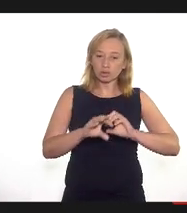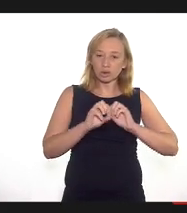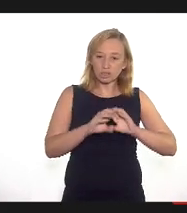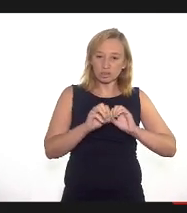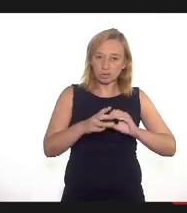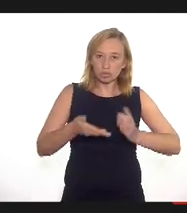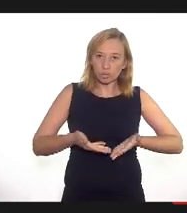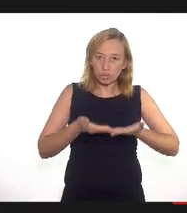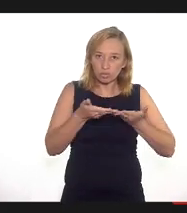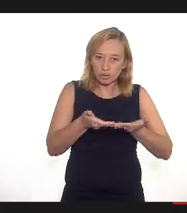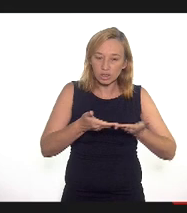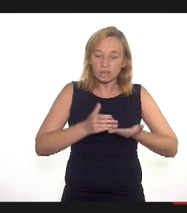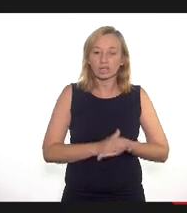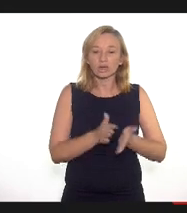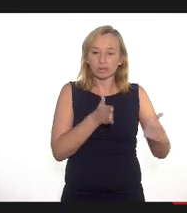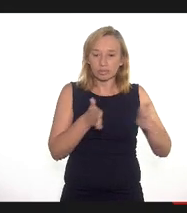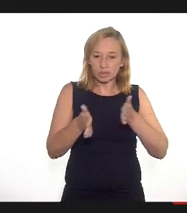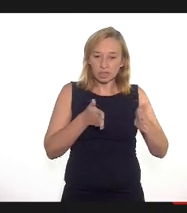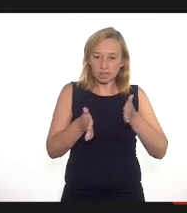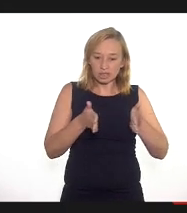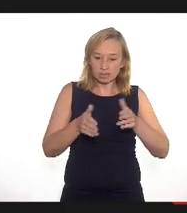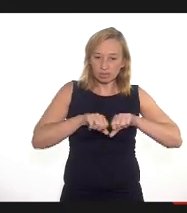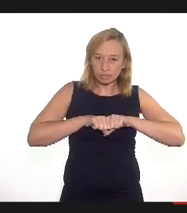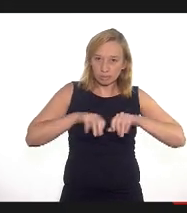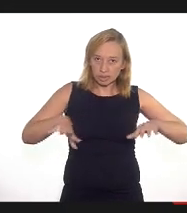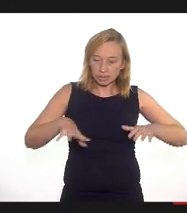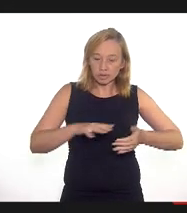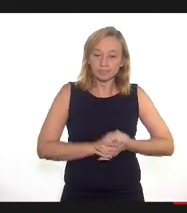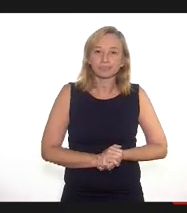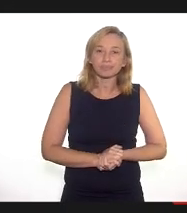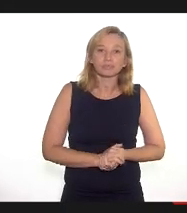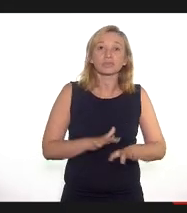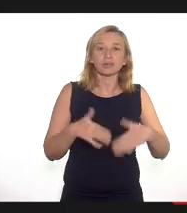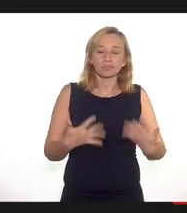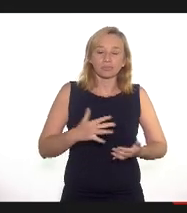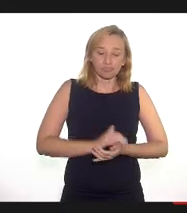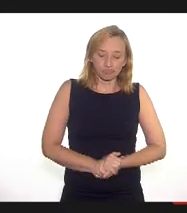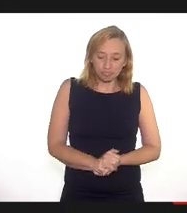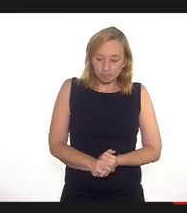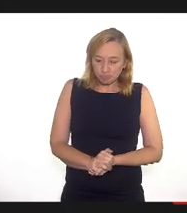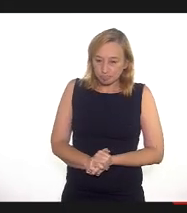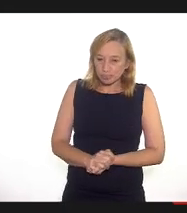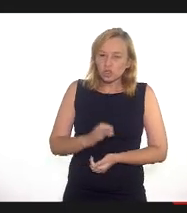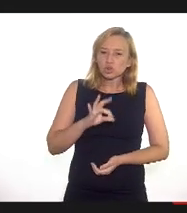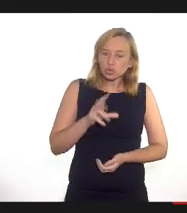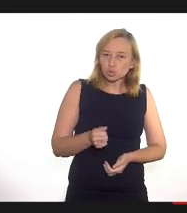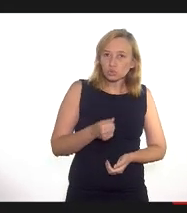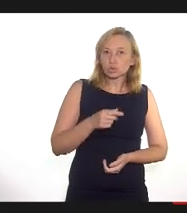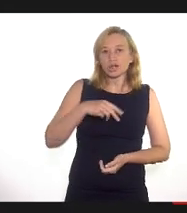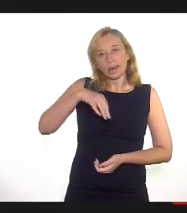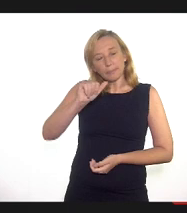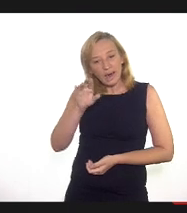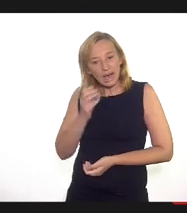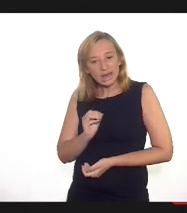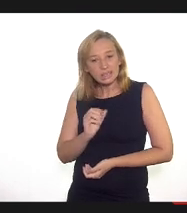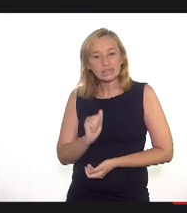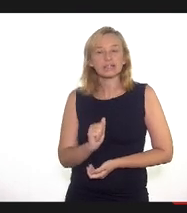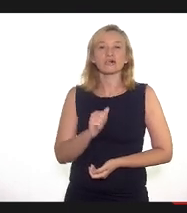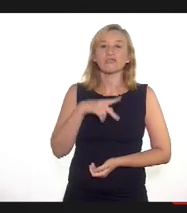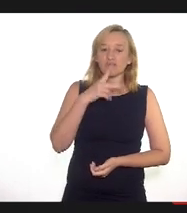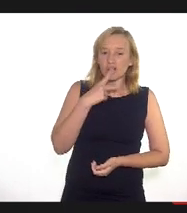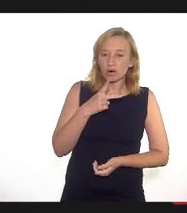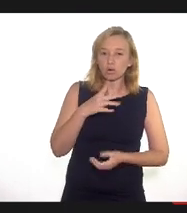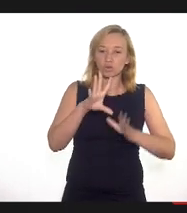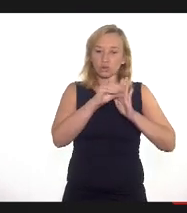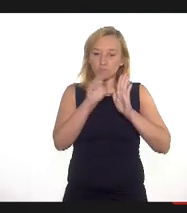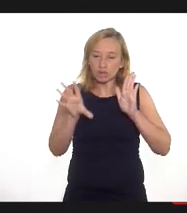oferta da educação durante a época da pandemia. E aí, tudo que a Márcia referiu a respeito da oferta de